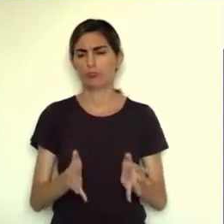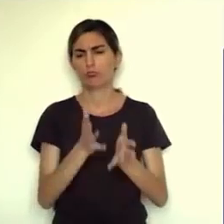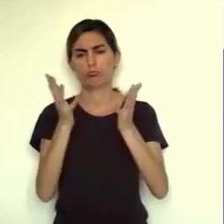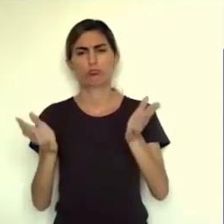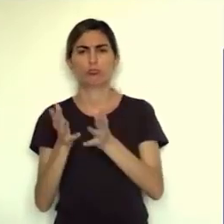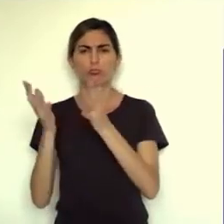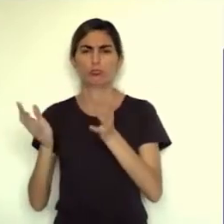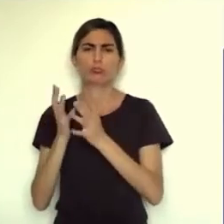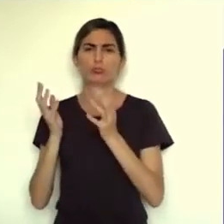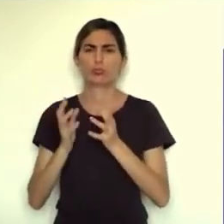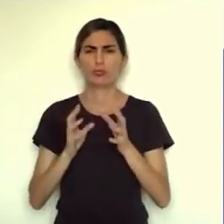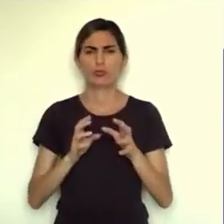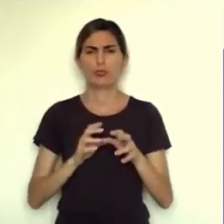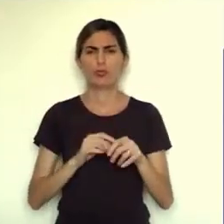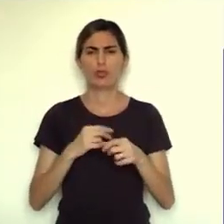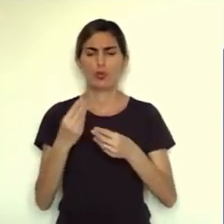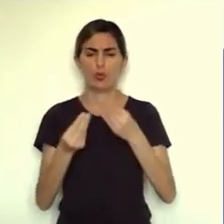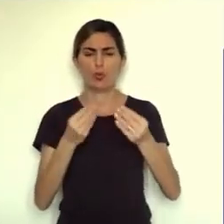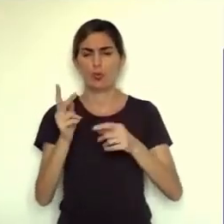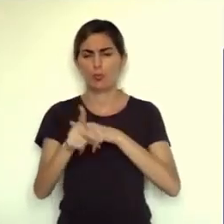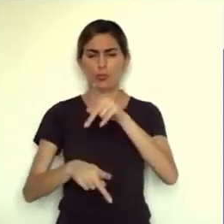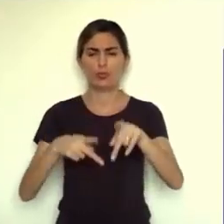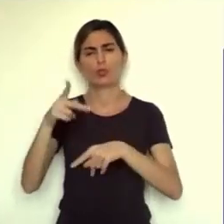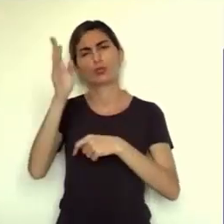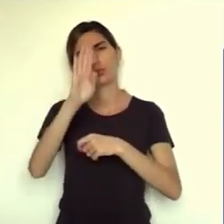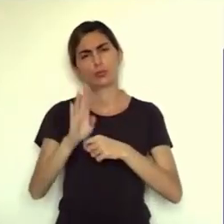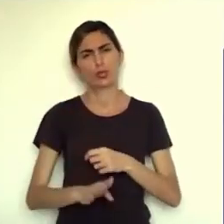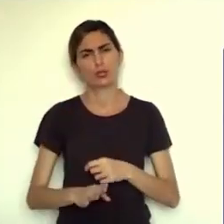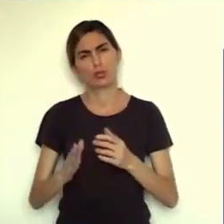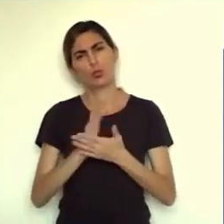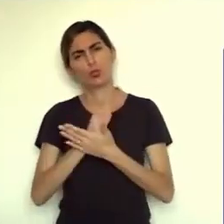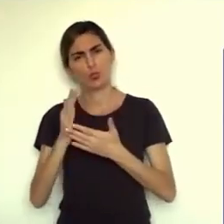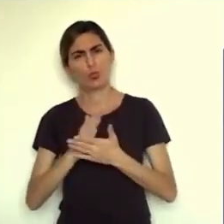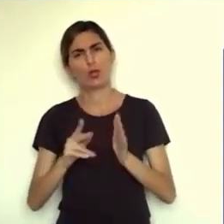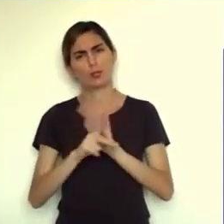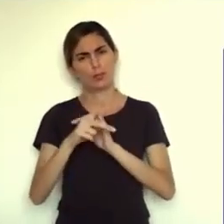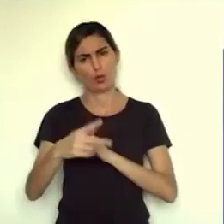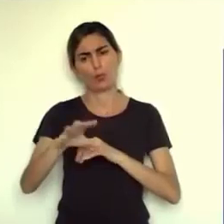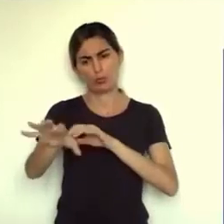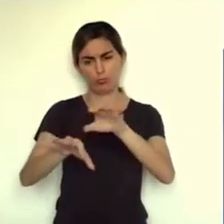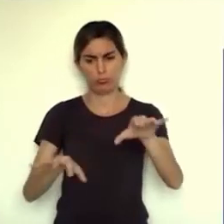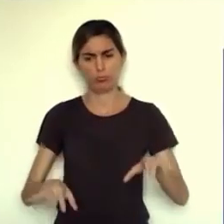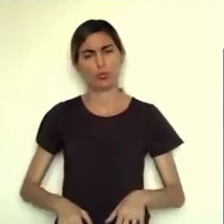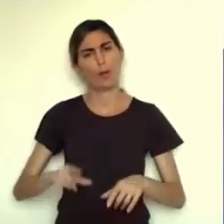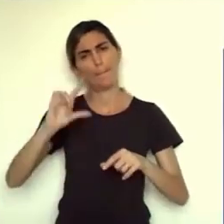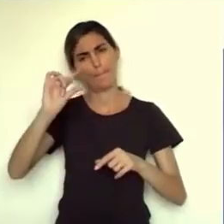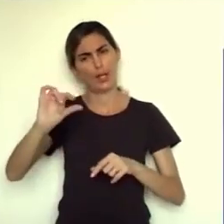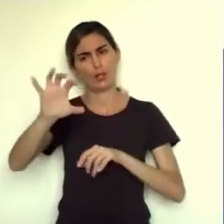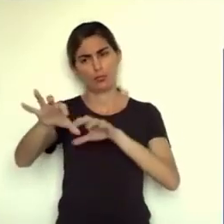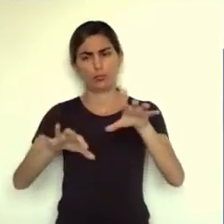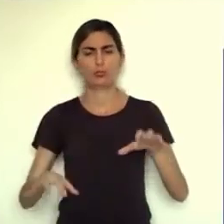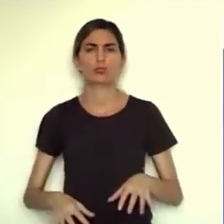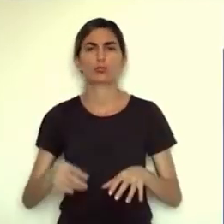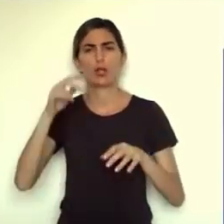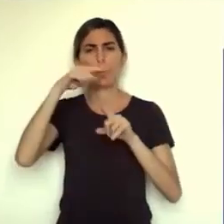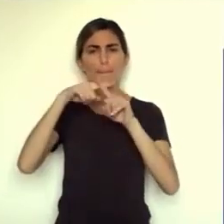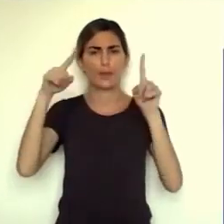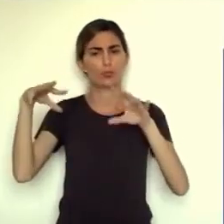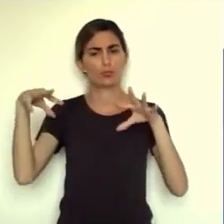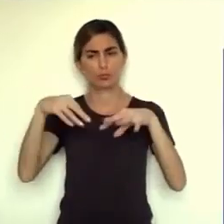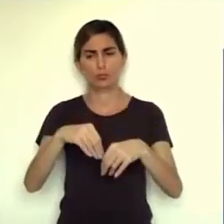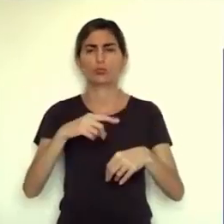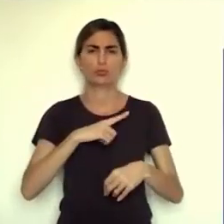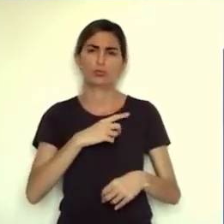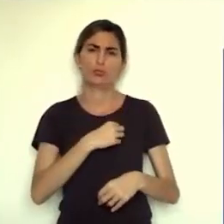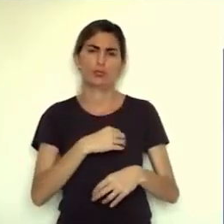suas contribuições na formação e composição do povo brasileiro. Umas mais regionalizadas, outras menos regionalizadas, mas